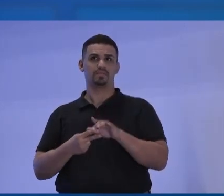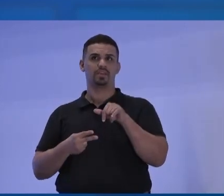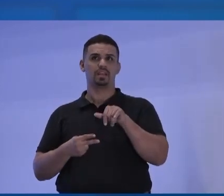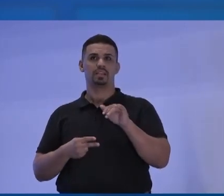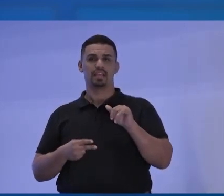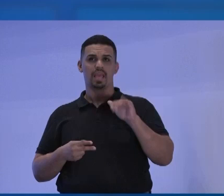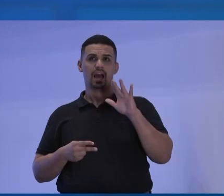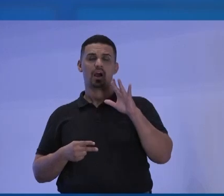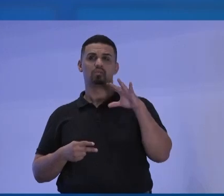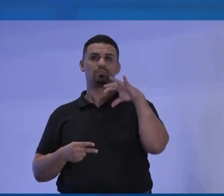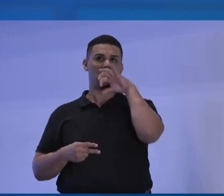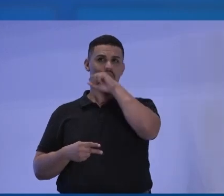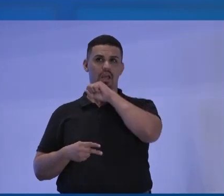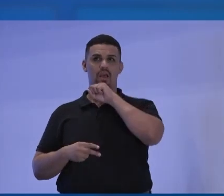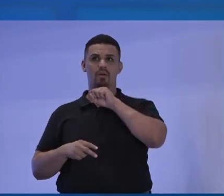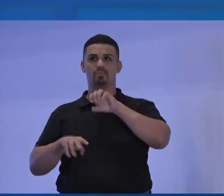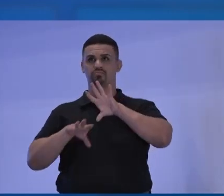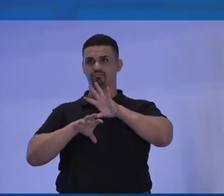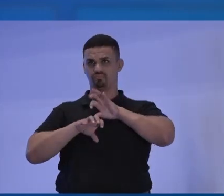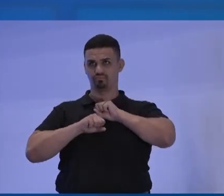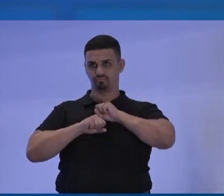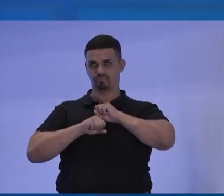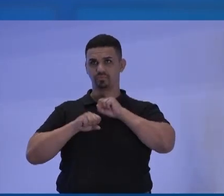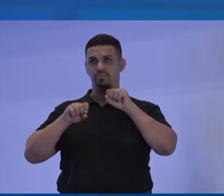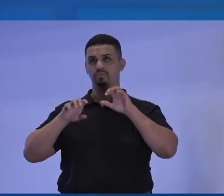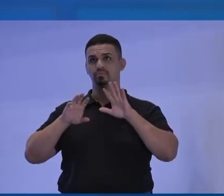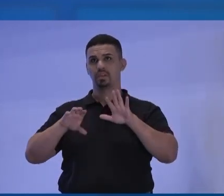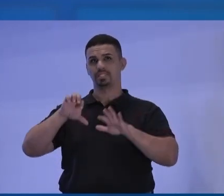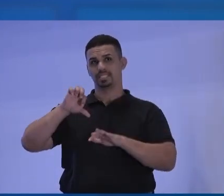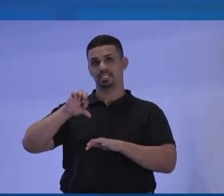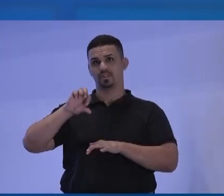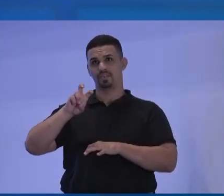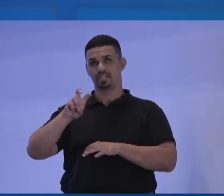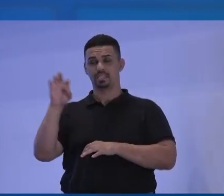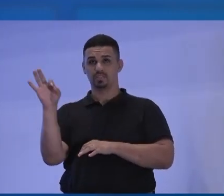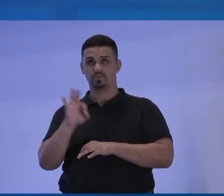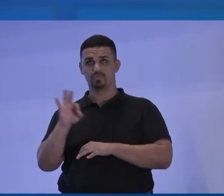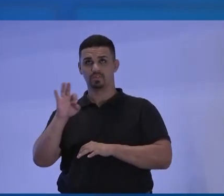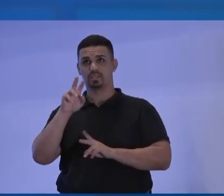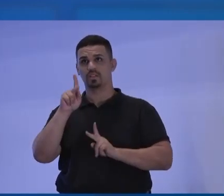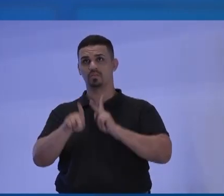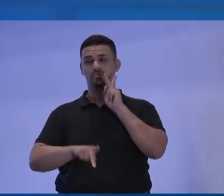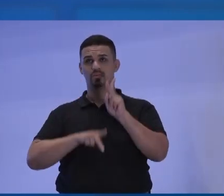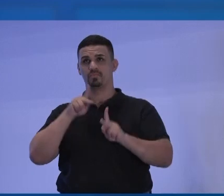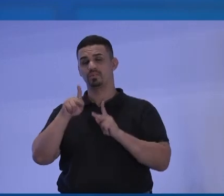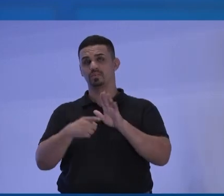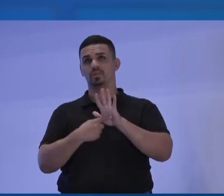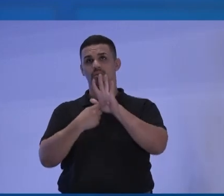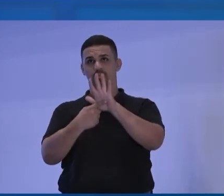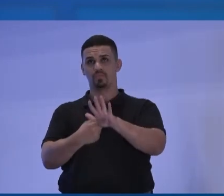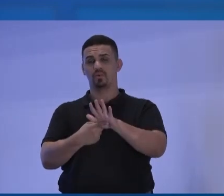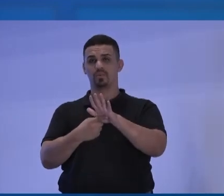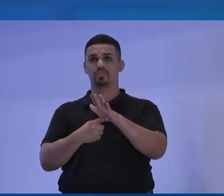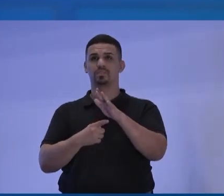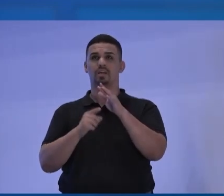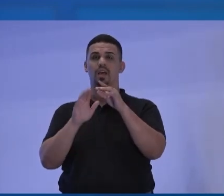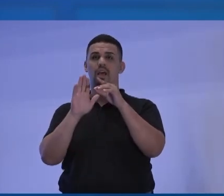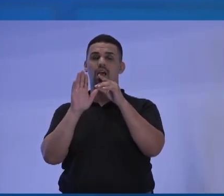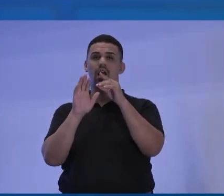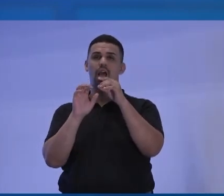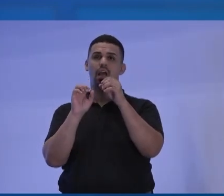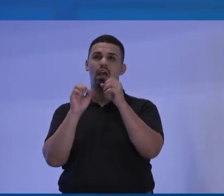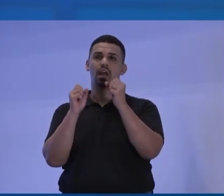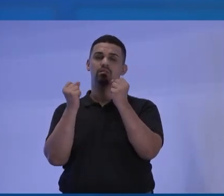infecta facilmente, mas cerca de 95% da população apresenta uma imunidade inata